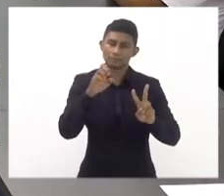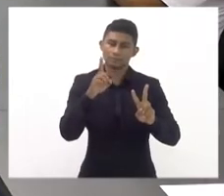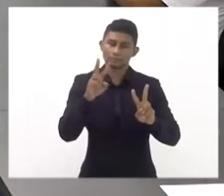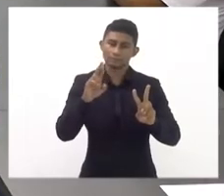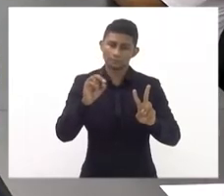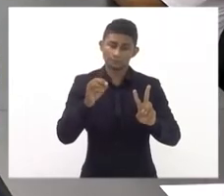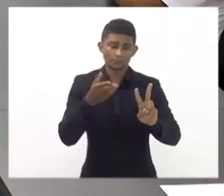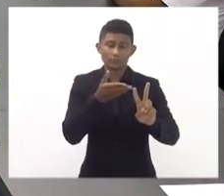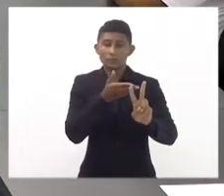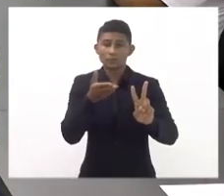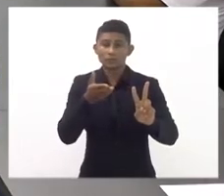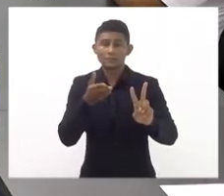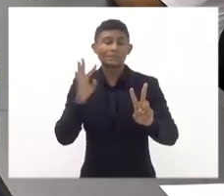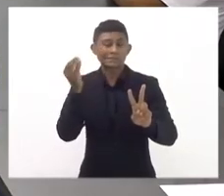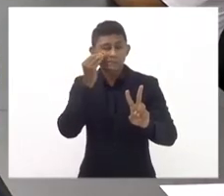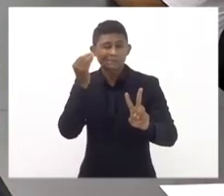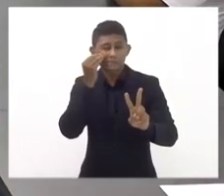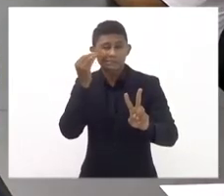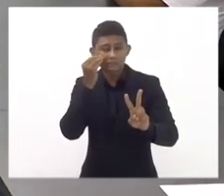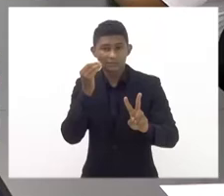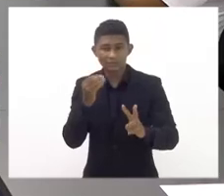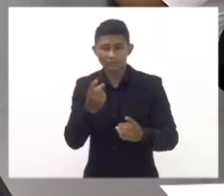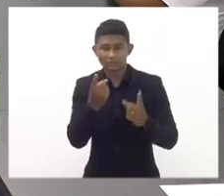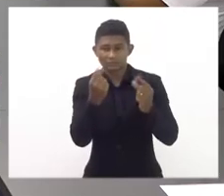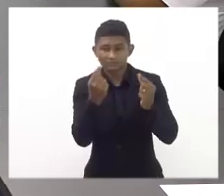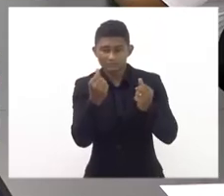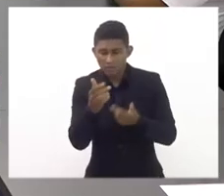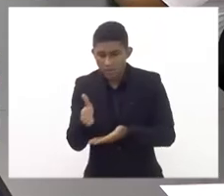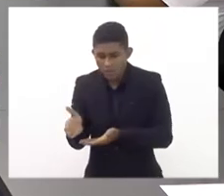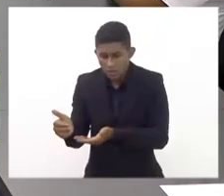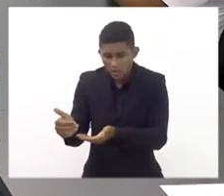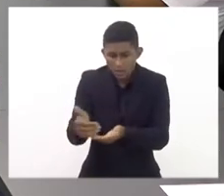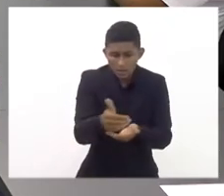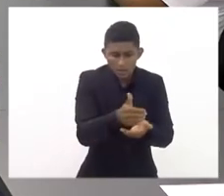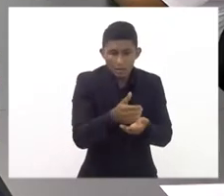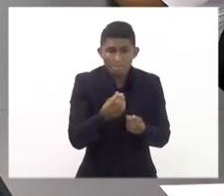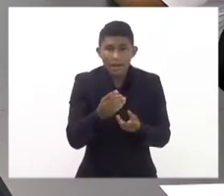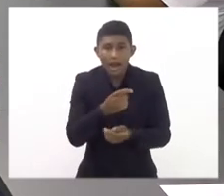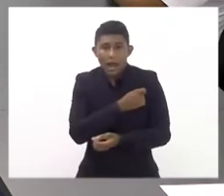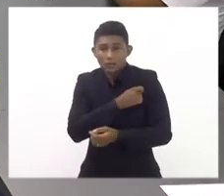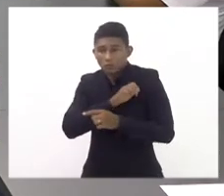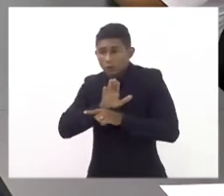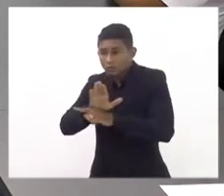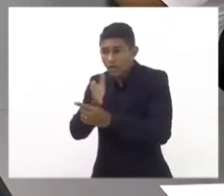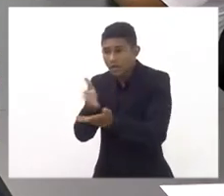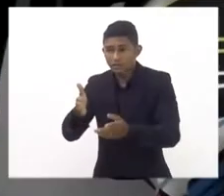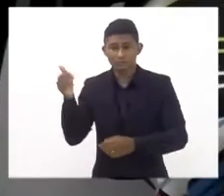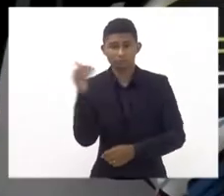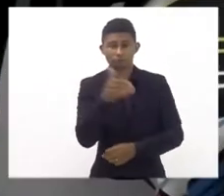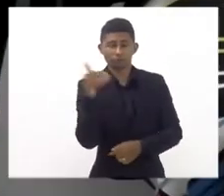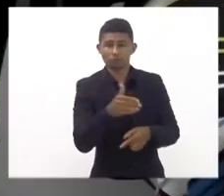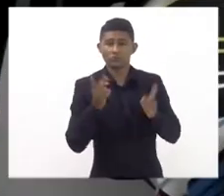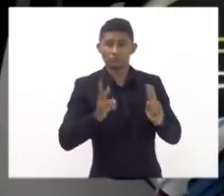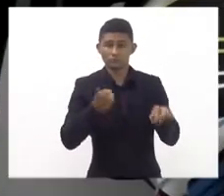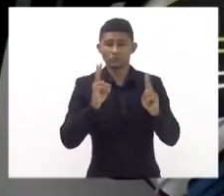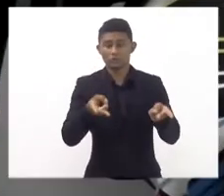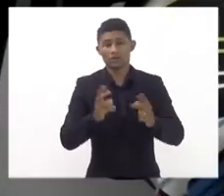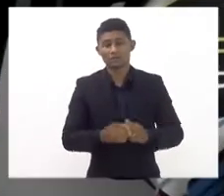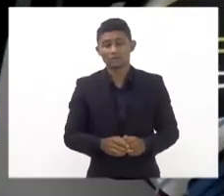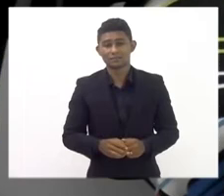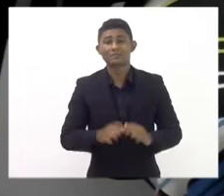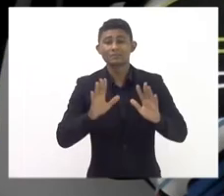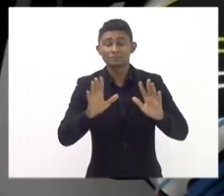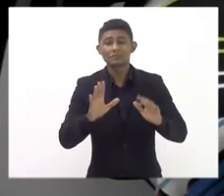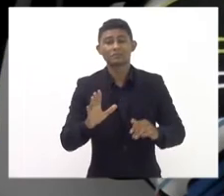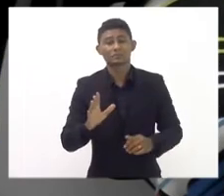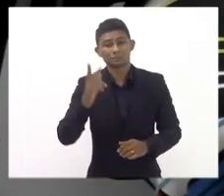fazer tentaram fazer uma vaquinha para ajudar um aluno, para que ele pudesse continuar. E ainda tem pessoas que nem fazem o